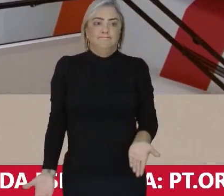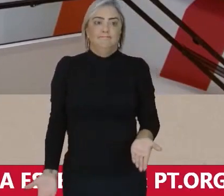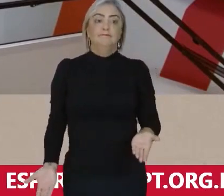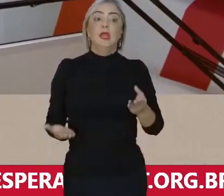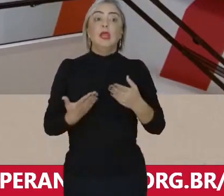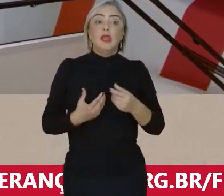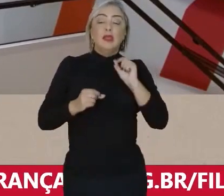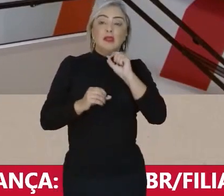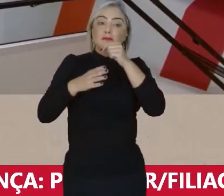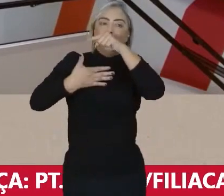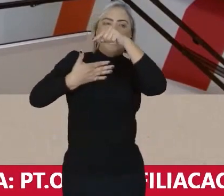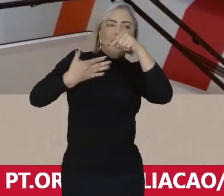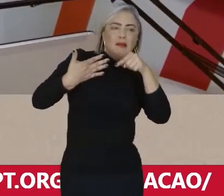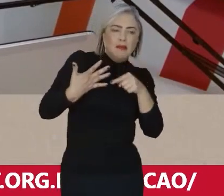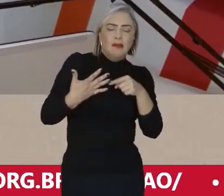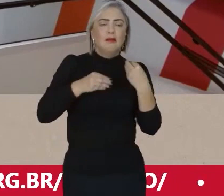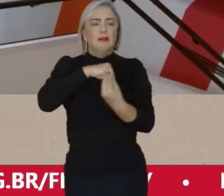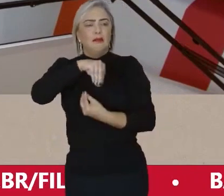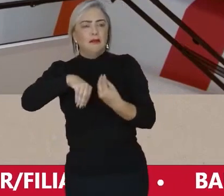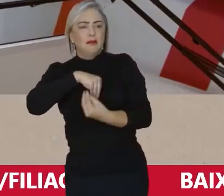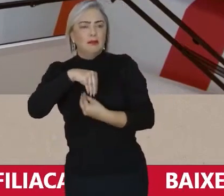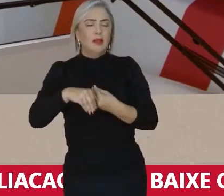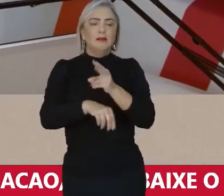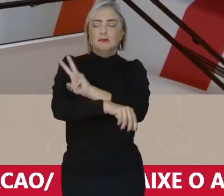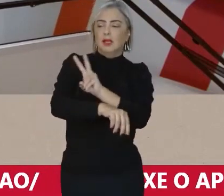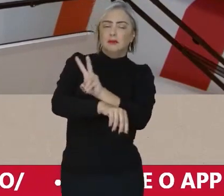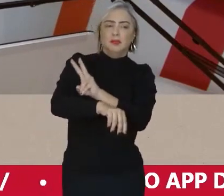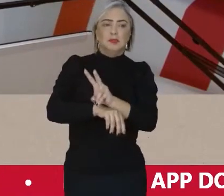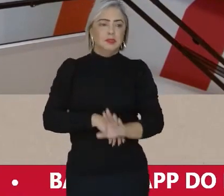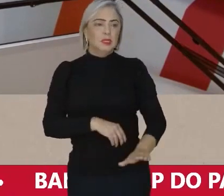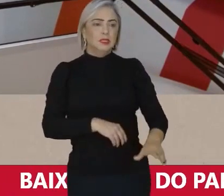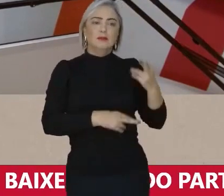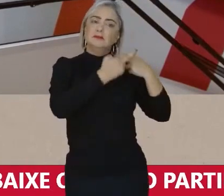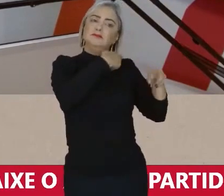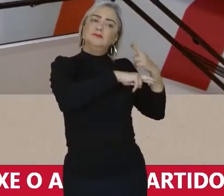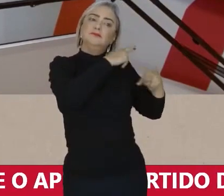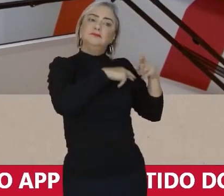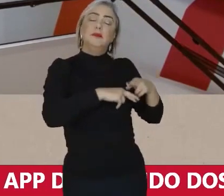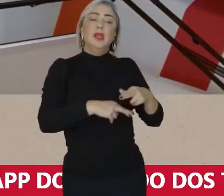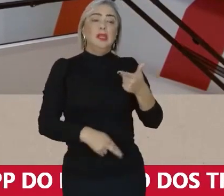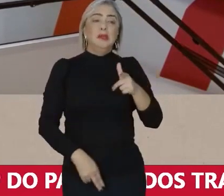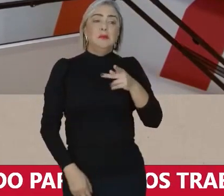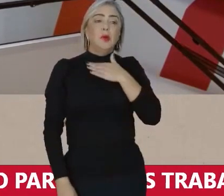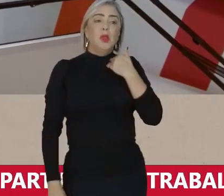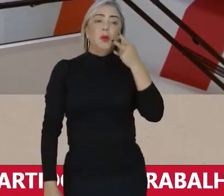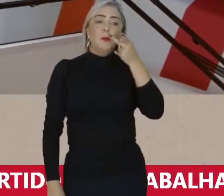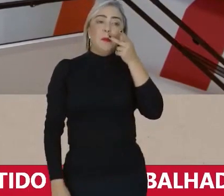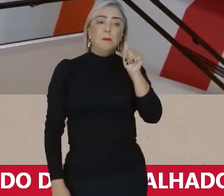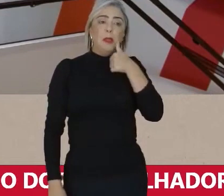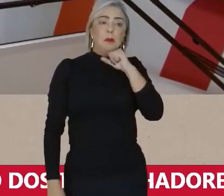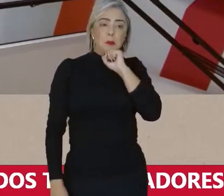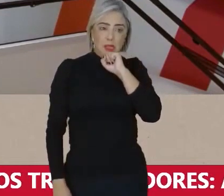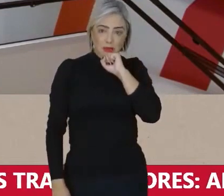esses aspectos todos que envolvem, né, a proteção da criança e do adolescente tornada órfã, né, garantir, né,